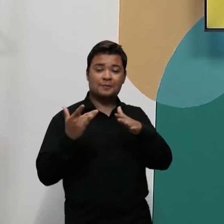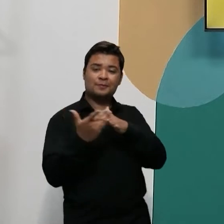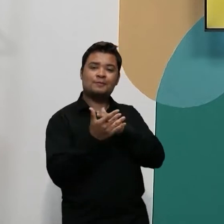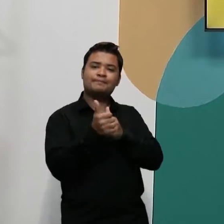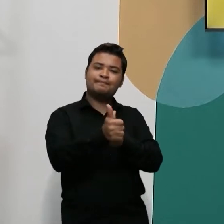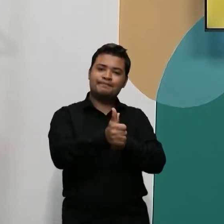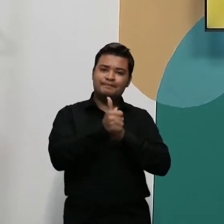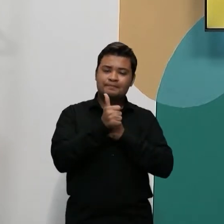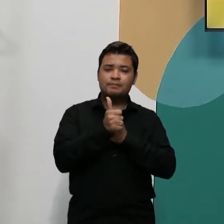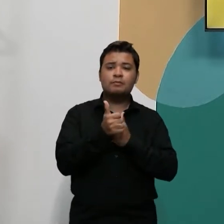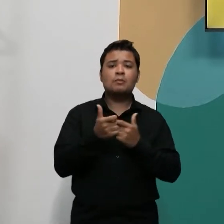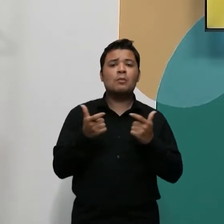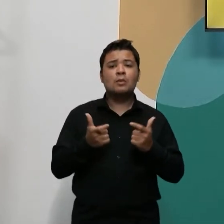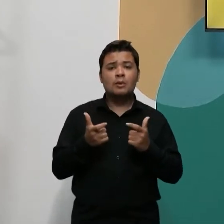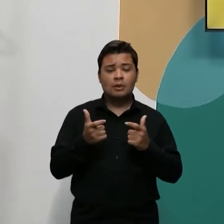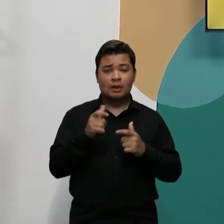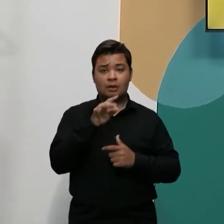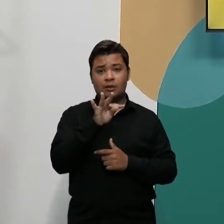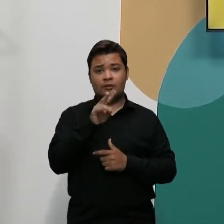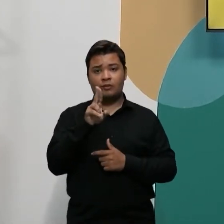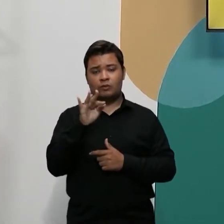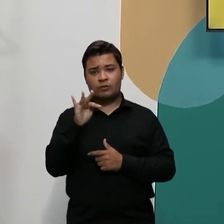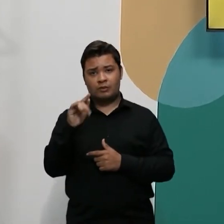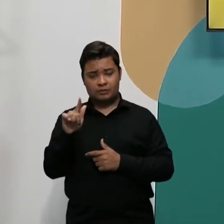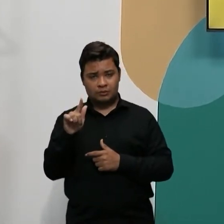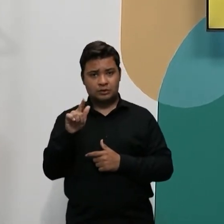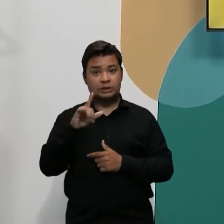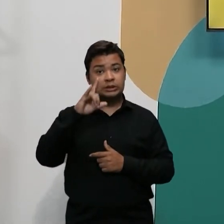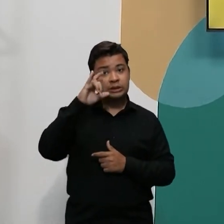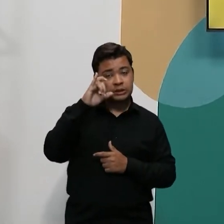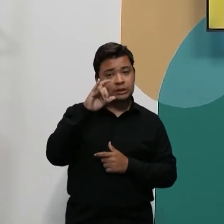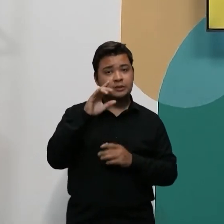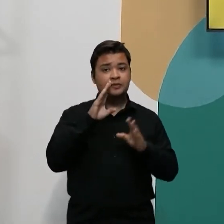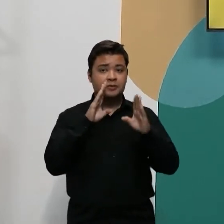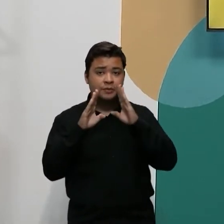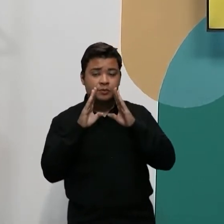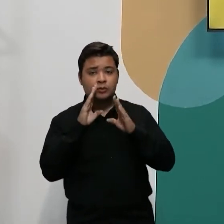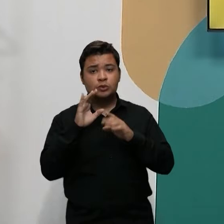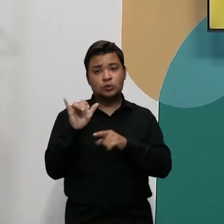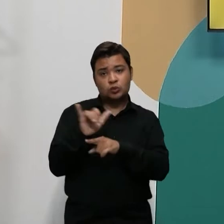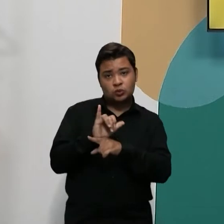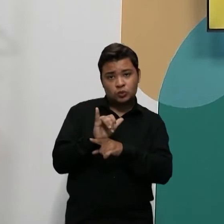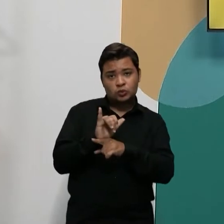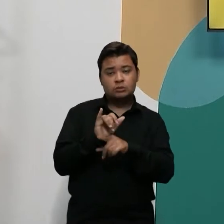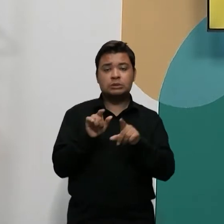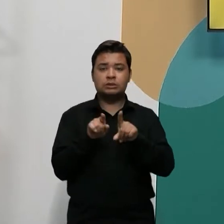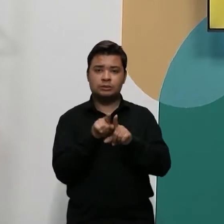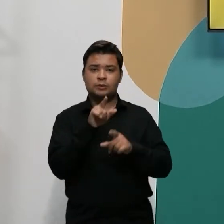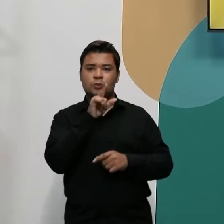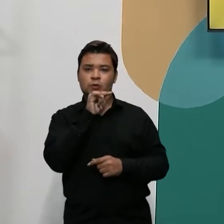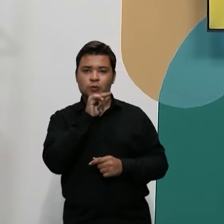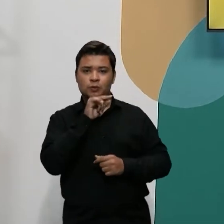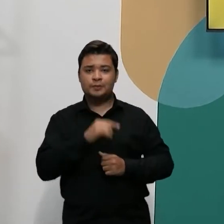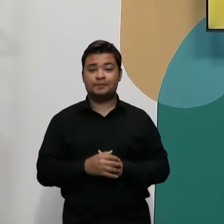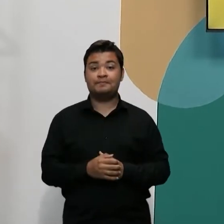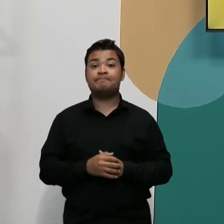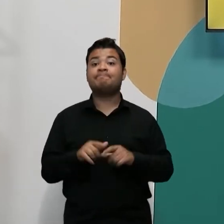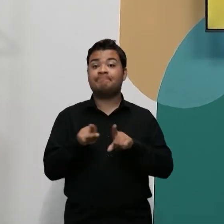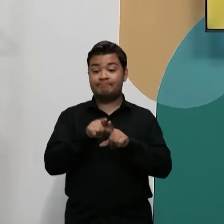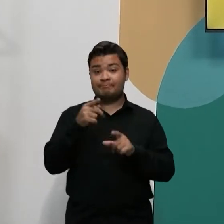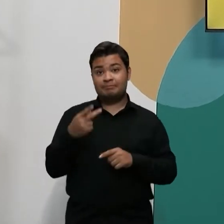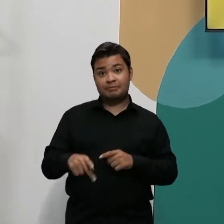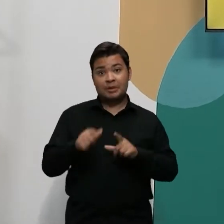Somos TV UFG no Instagram, Facebook, YouTube e Twitter. Você também pode baixar o nosso